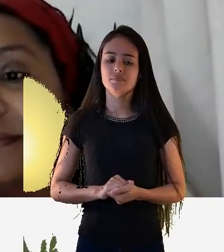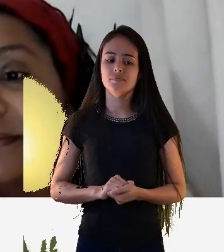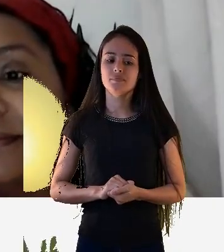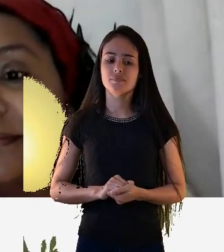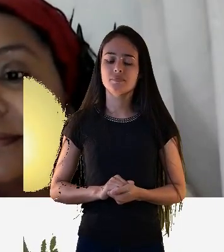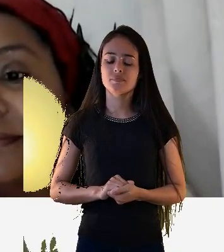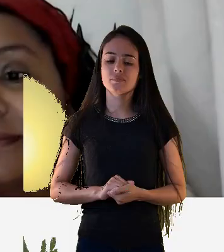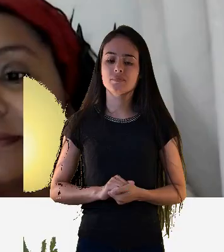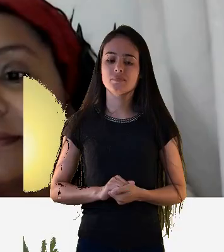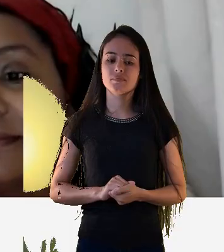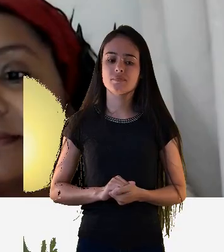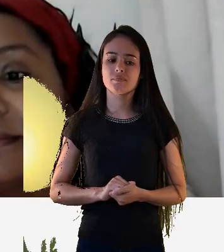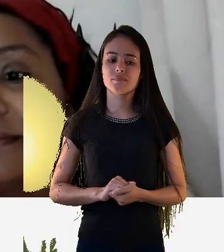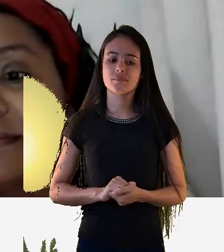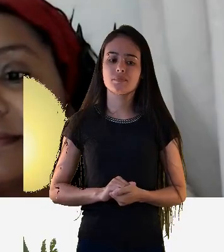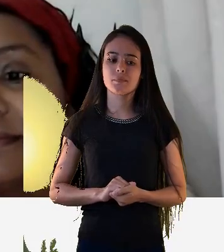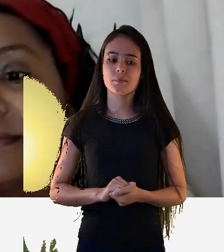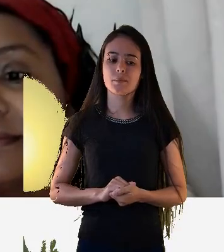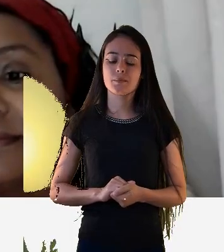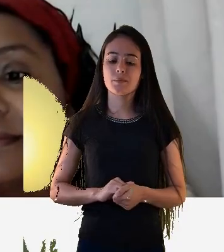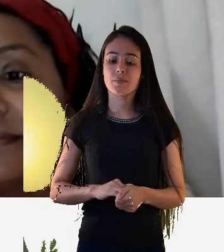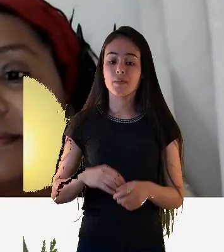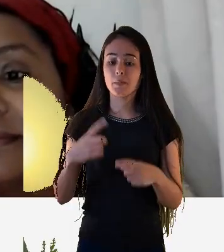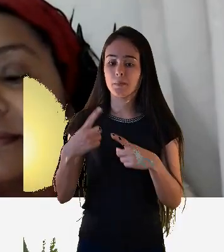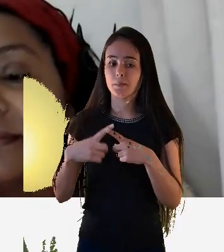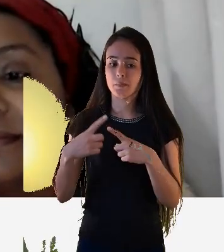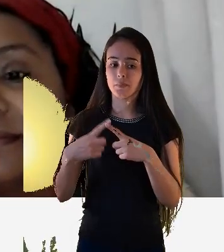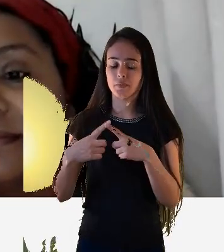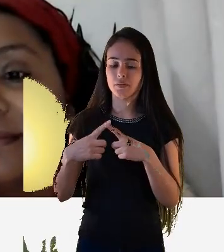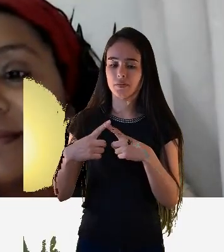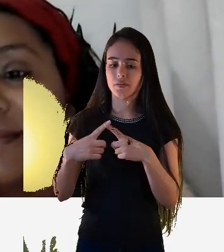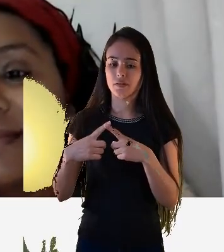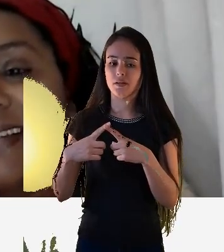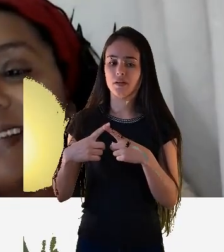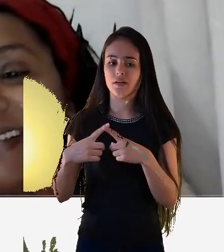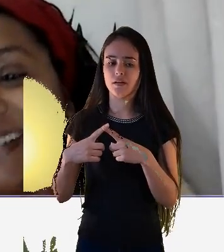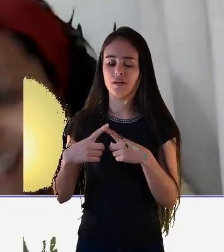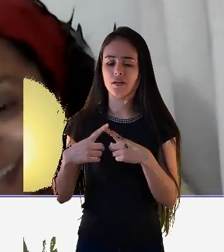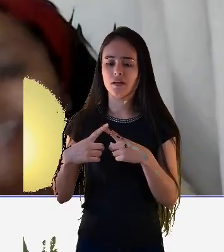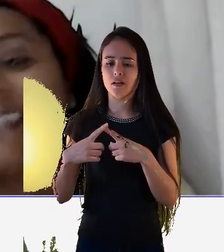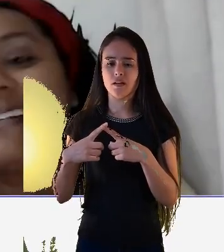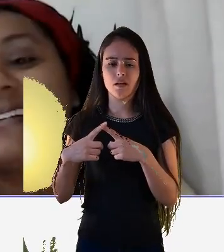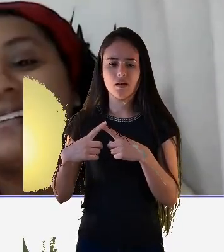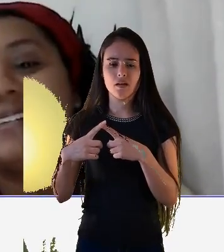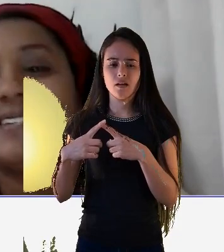em cena de 2021 para cá. E essa é uma história que está só começando.